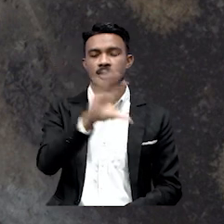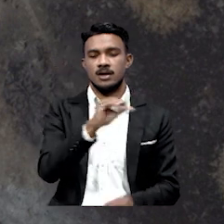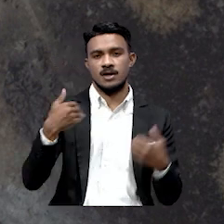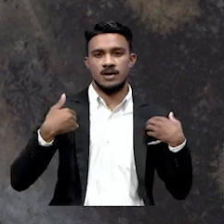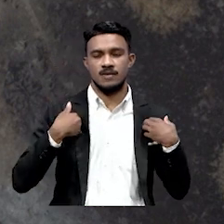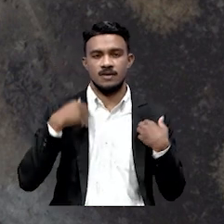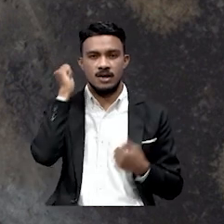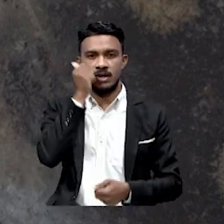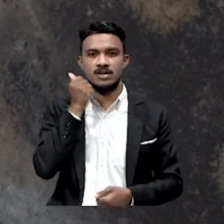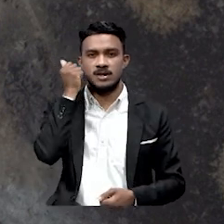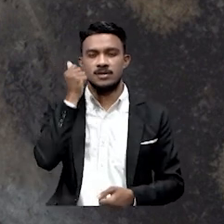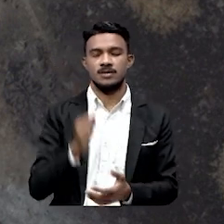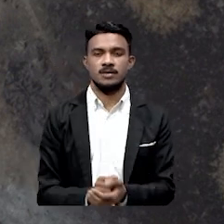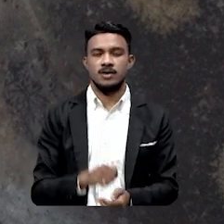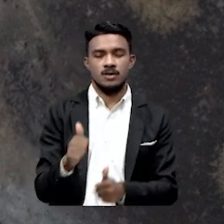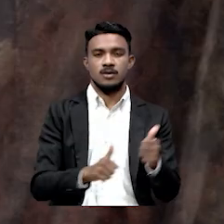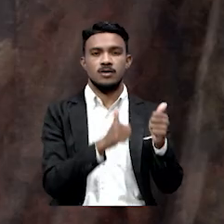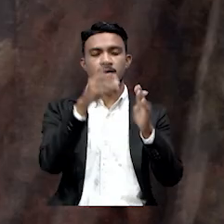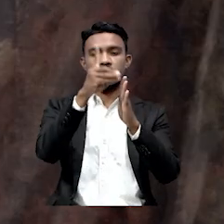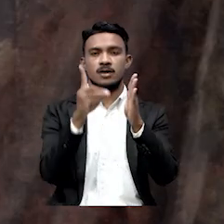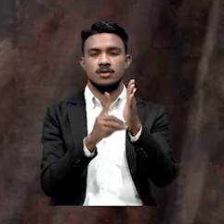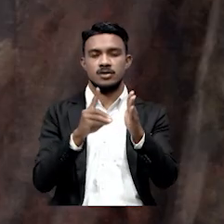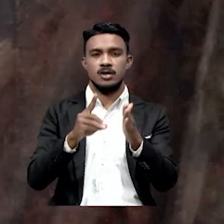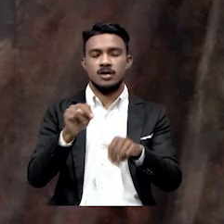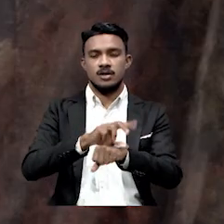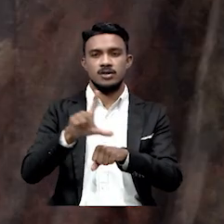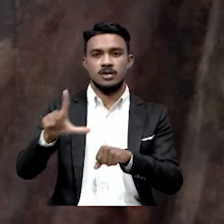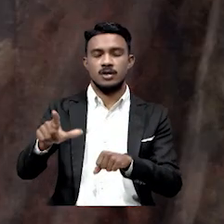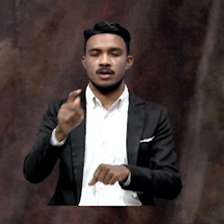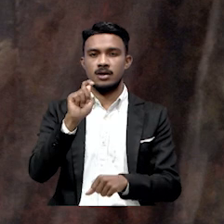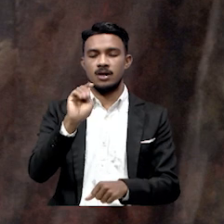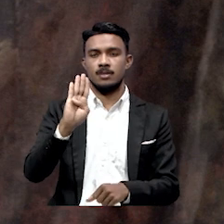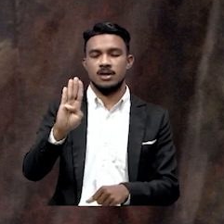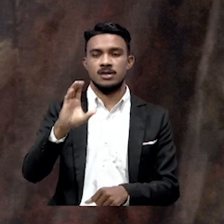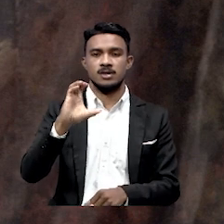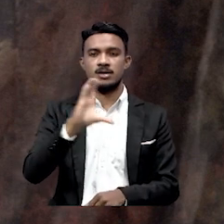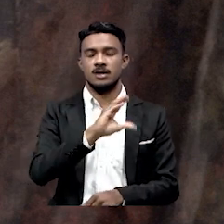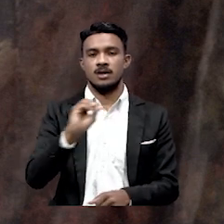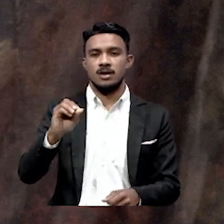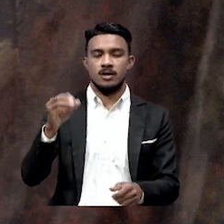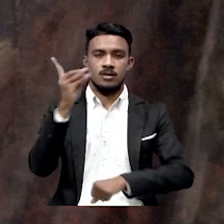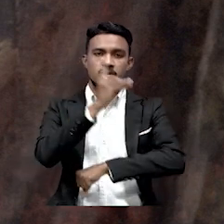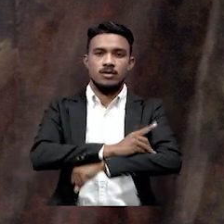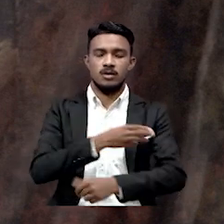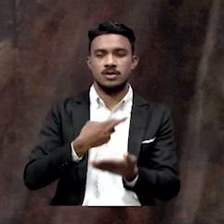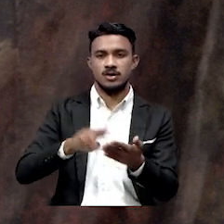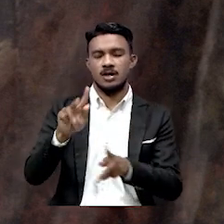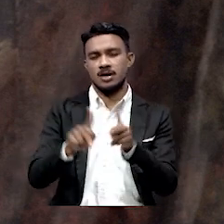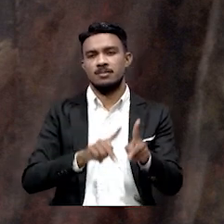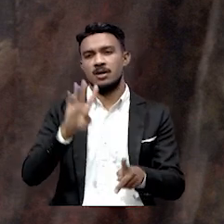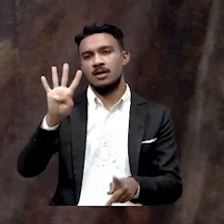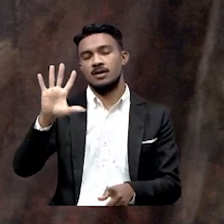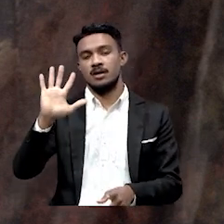sudeste asiático. Tordar Susi Nacional Tuberculosis Timor-Leste, cada loro resiste emanenhat o lima mate, tamba